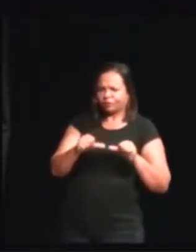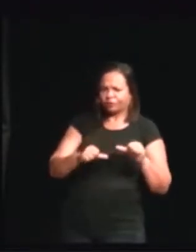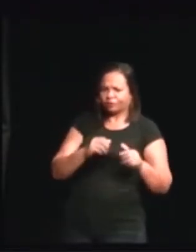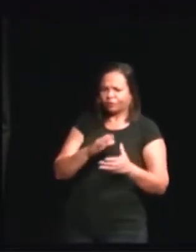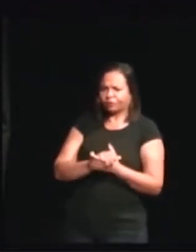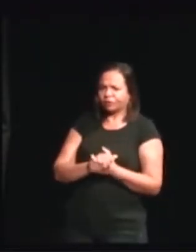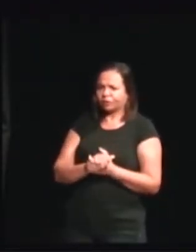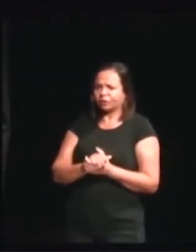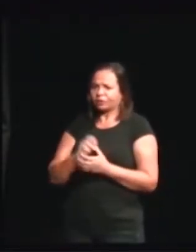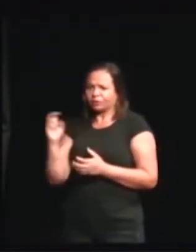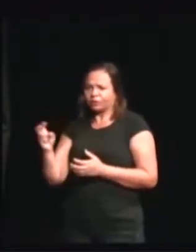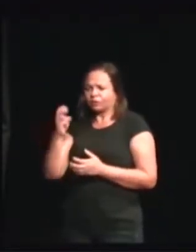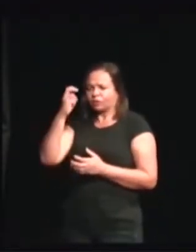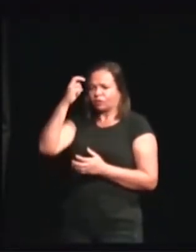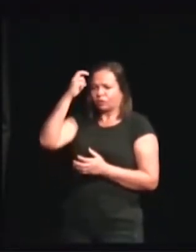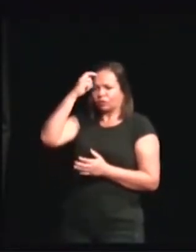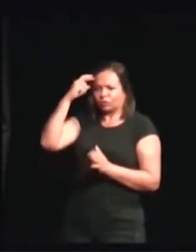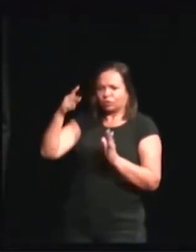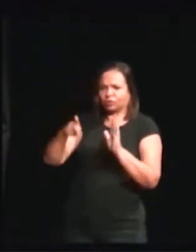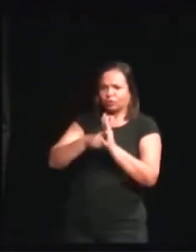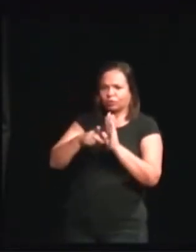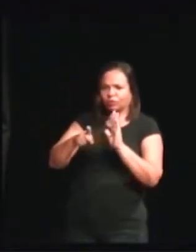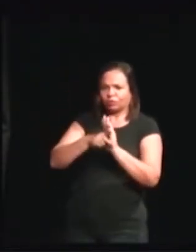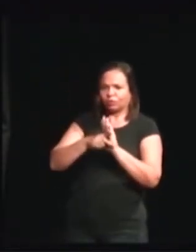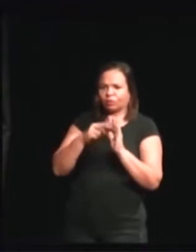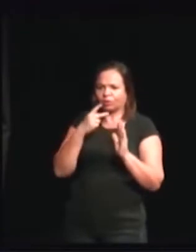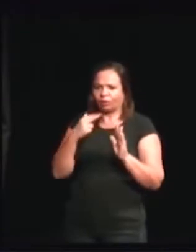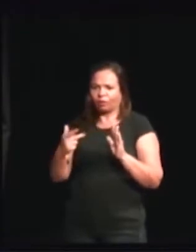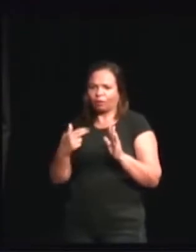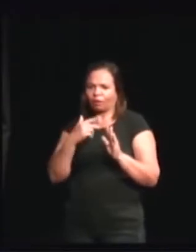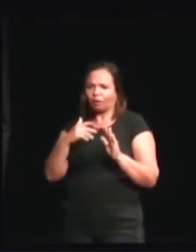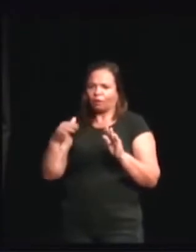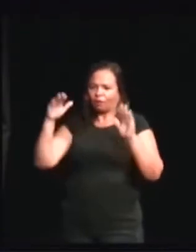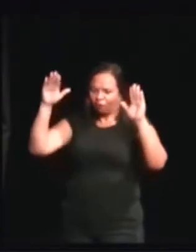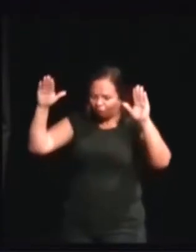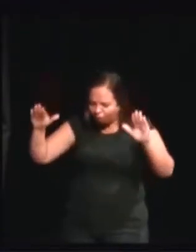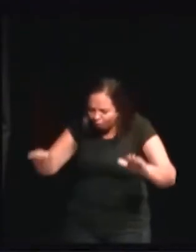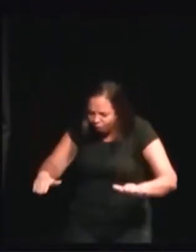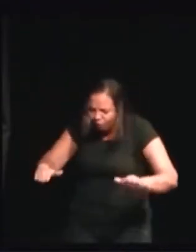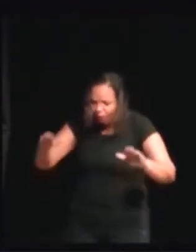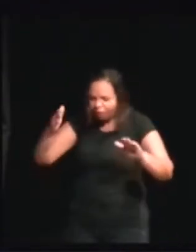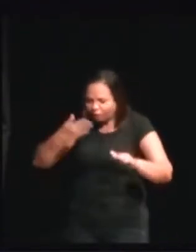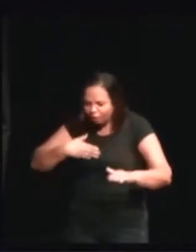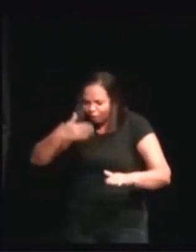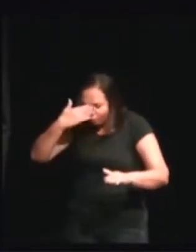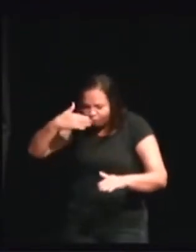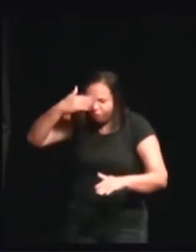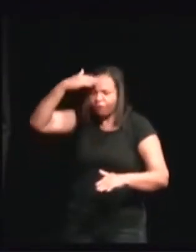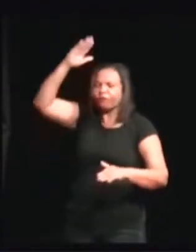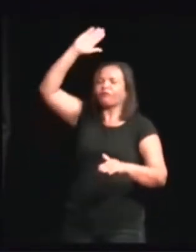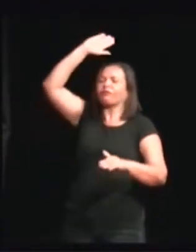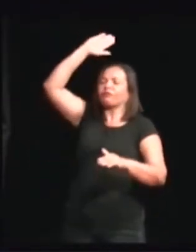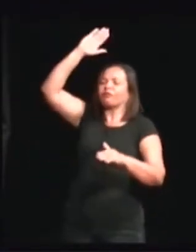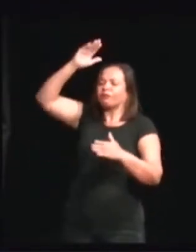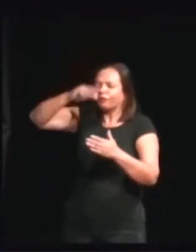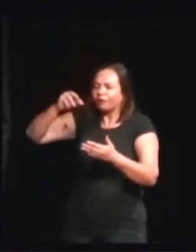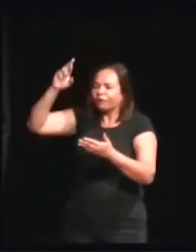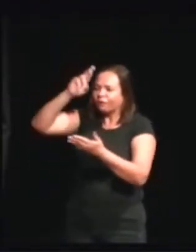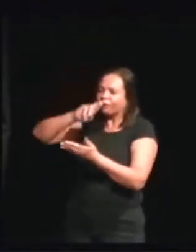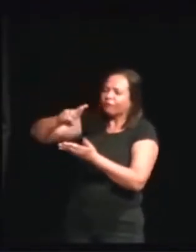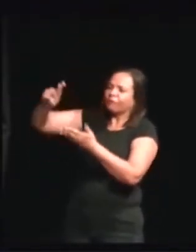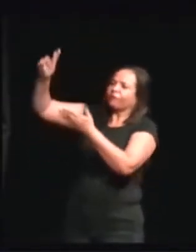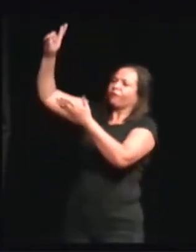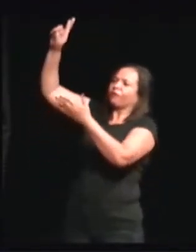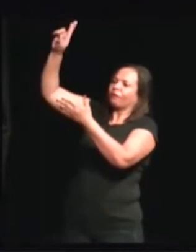na sua cultura, na sua língua, seja chamando Alá, Jeová, Brahma, Senhor, estão se dirigindo ao mesmo Pai.